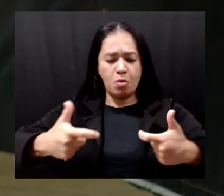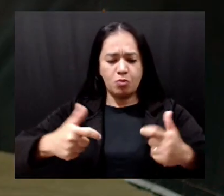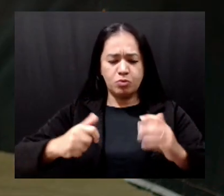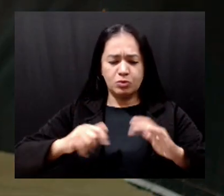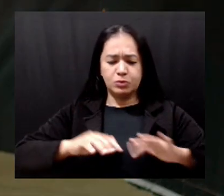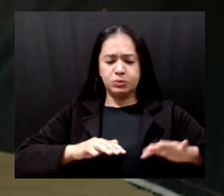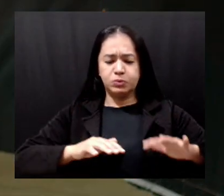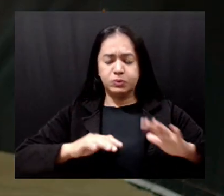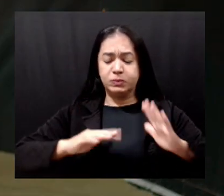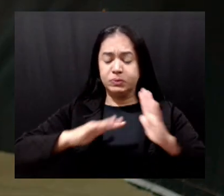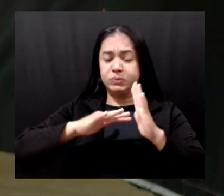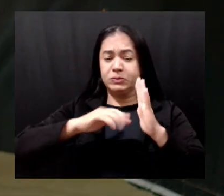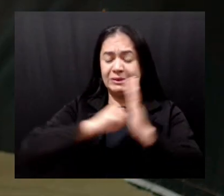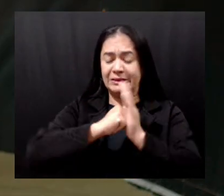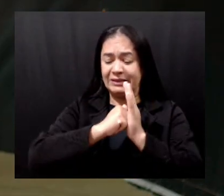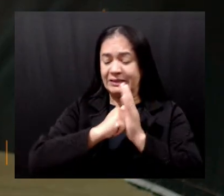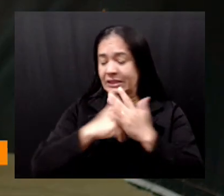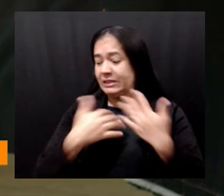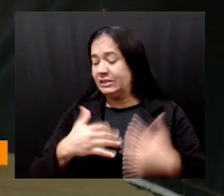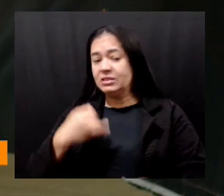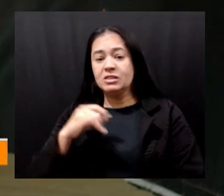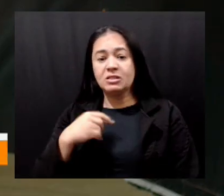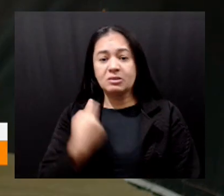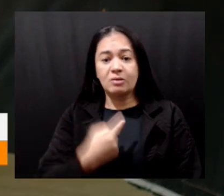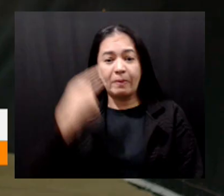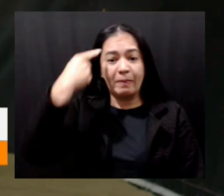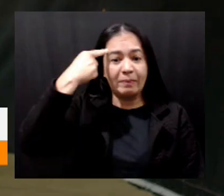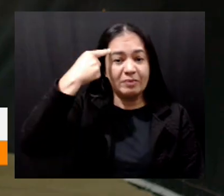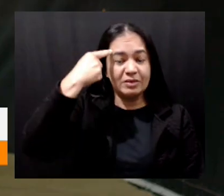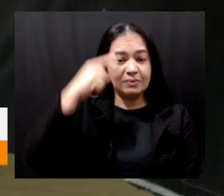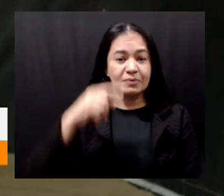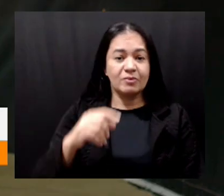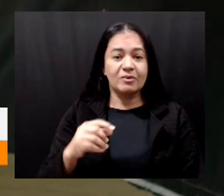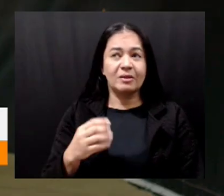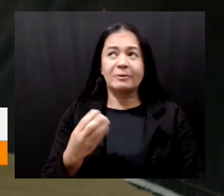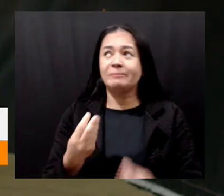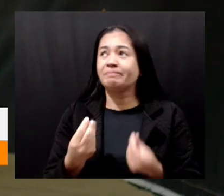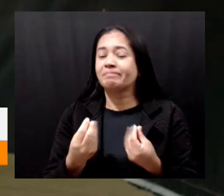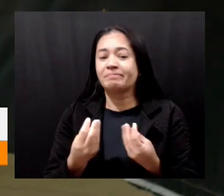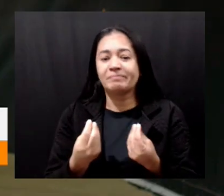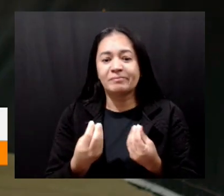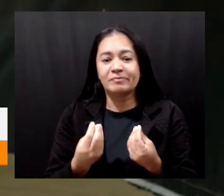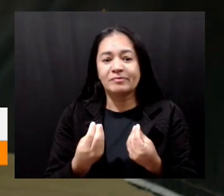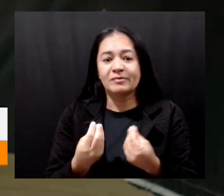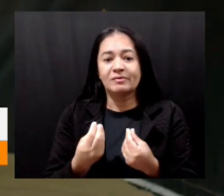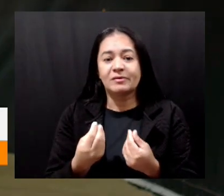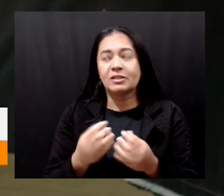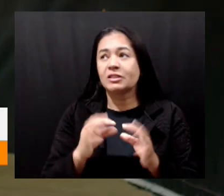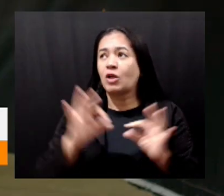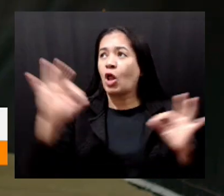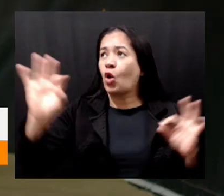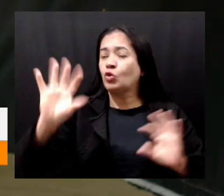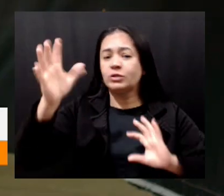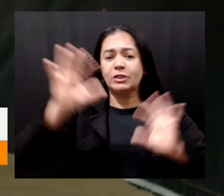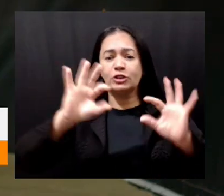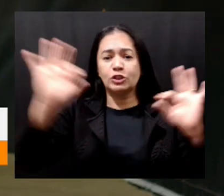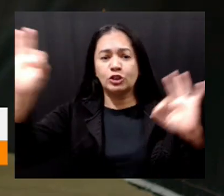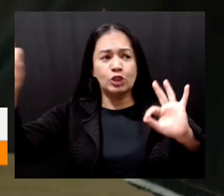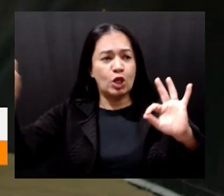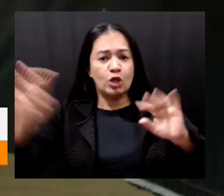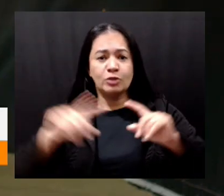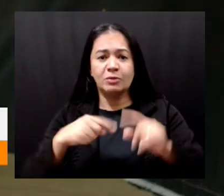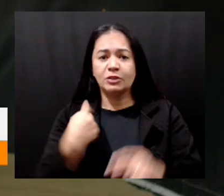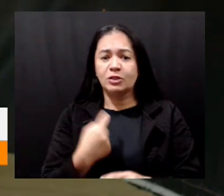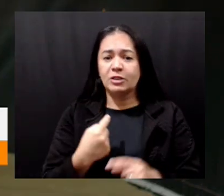Se a gente parar para pensar, estão bem longe, mas chegam muito perto. E sim, acabamos passando por uma guerra psicológica,